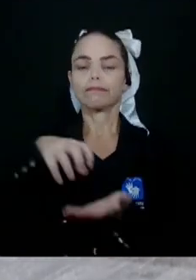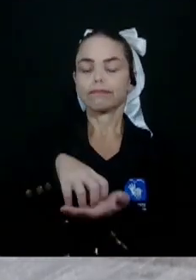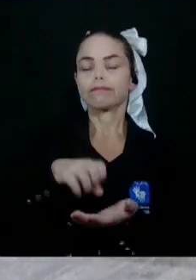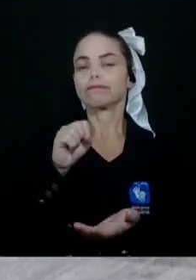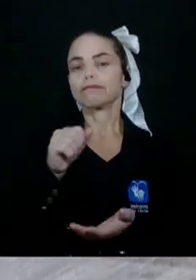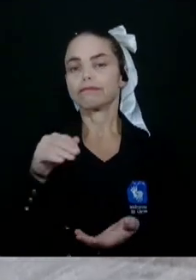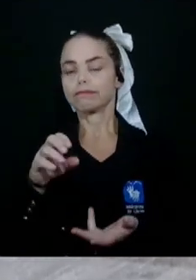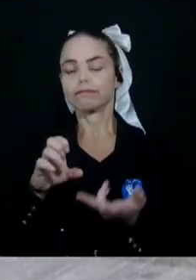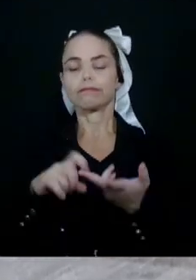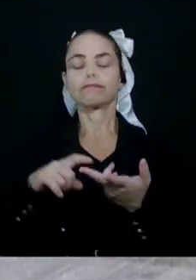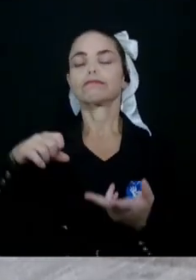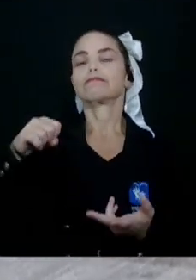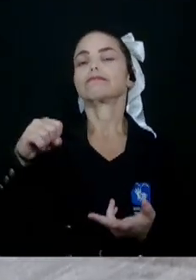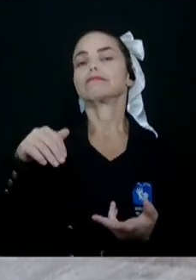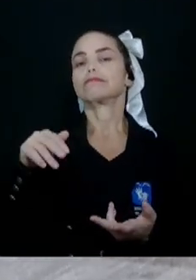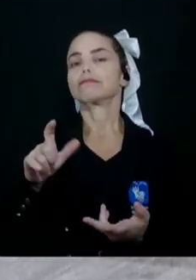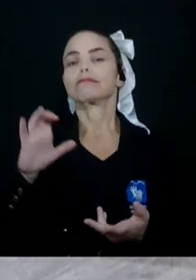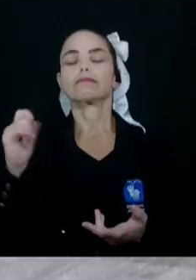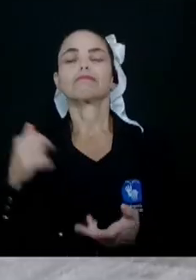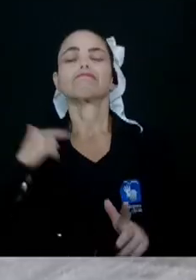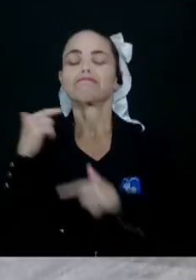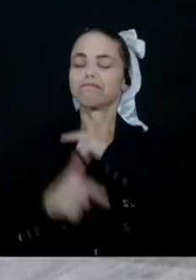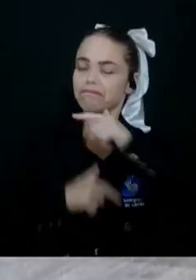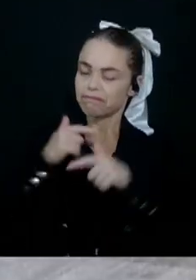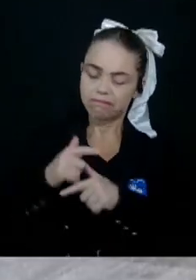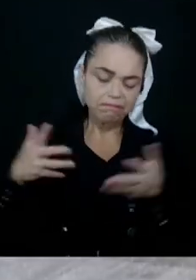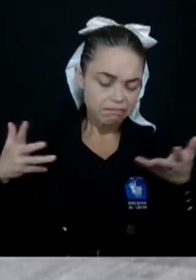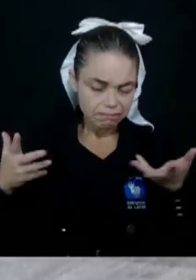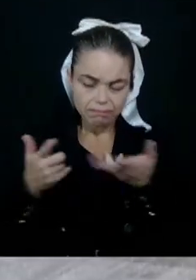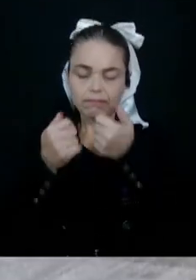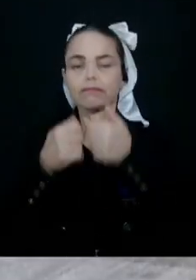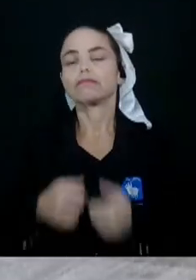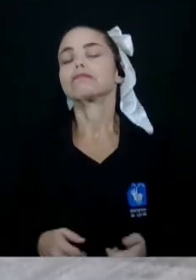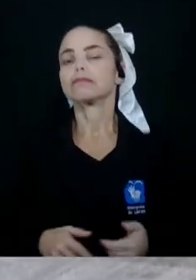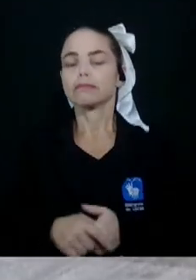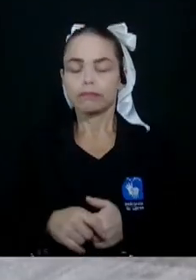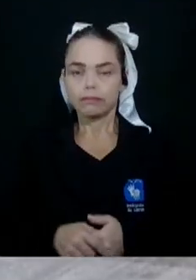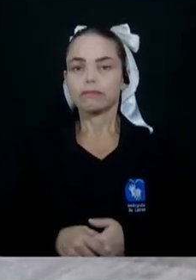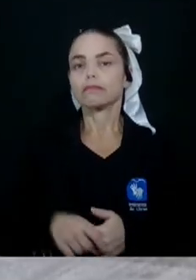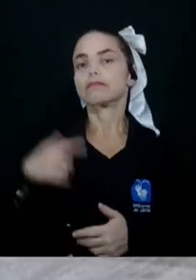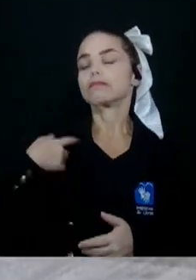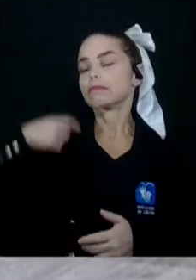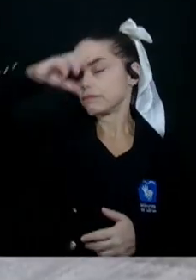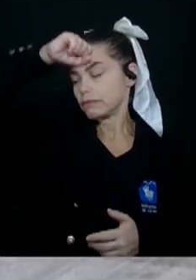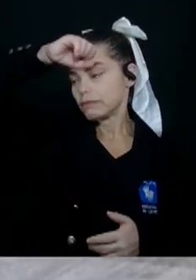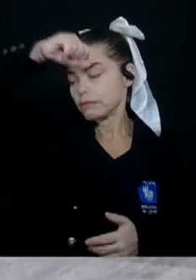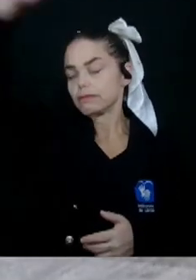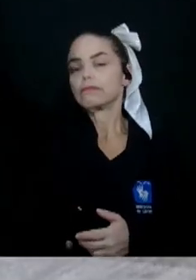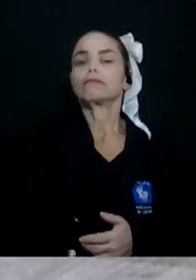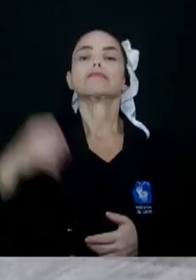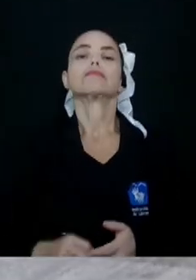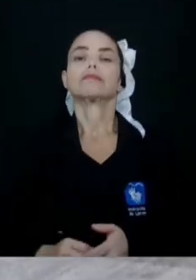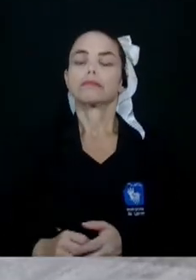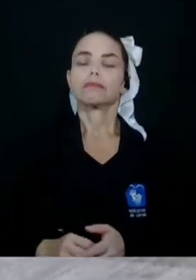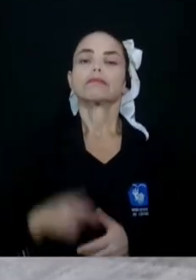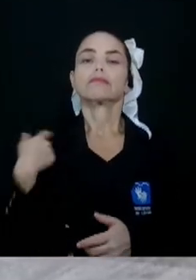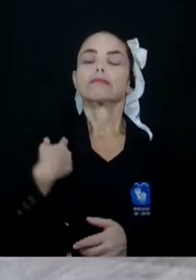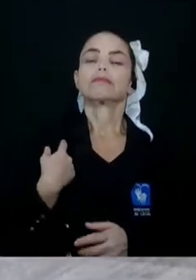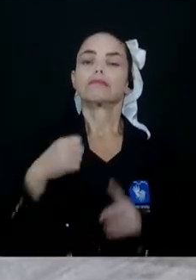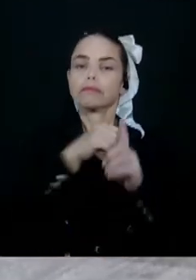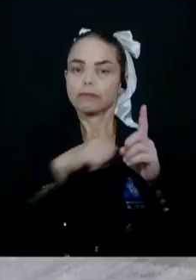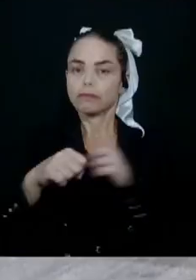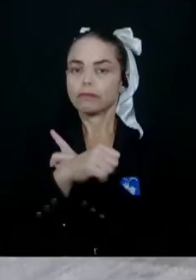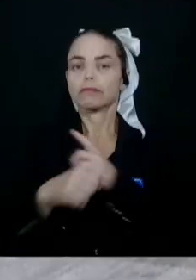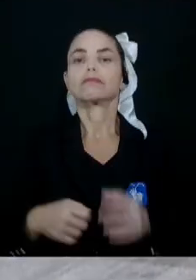que prestam um serviço fantástico, seja na aprendizagem, seja na área de social, no clube,